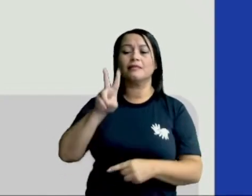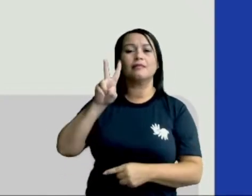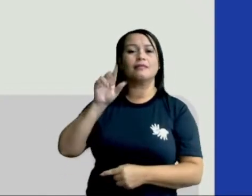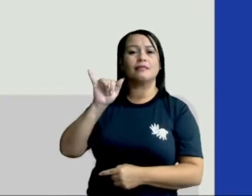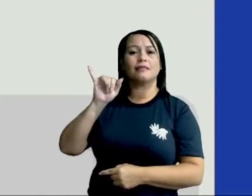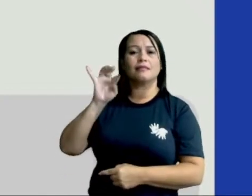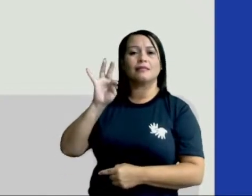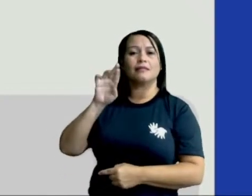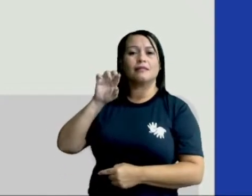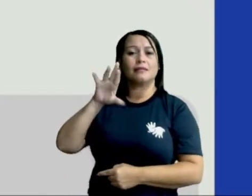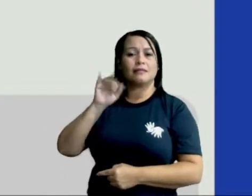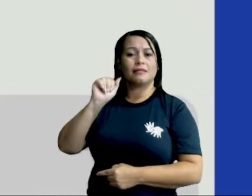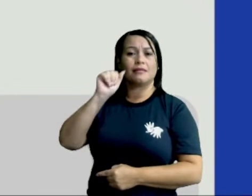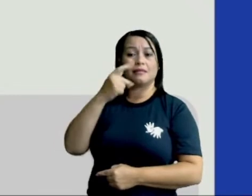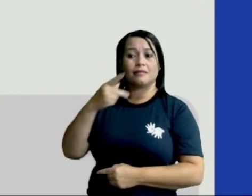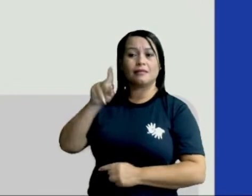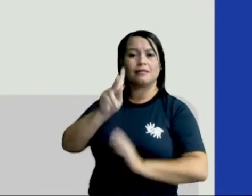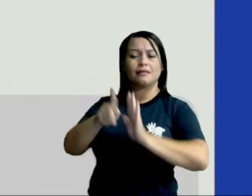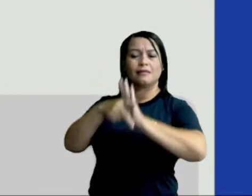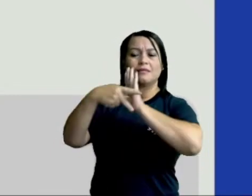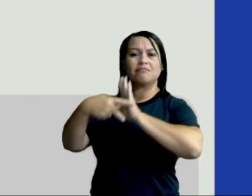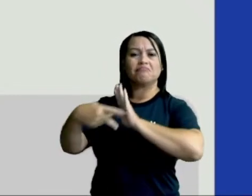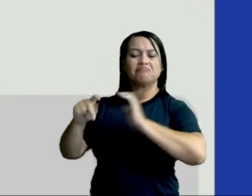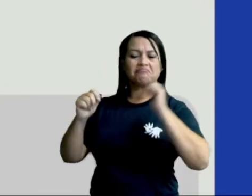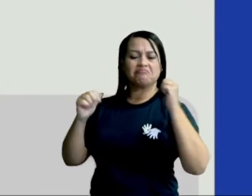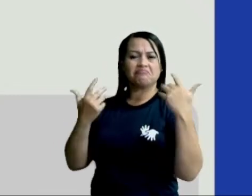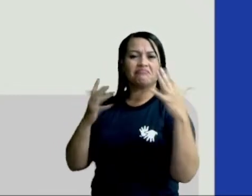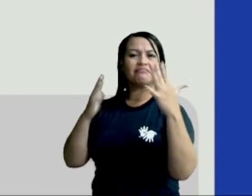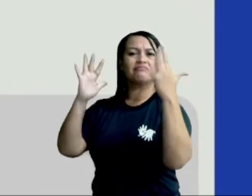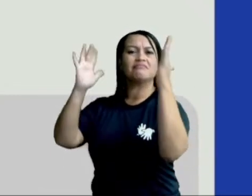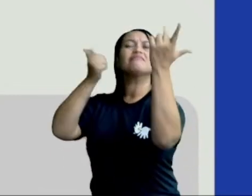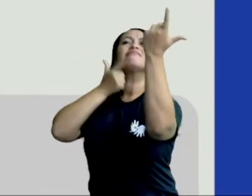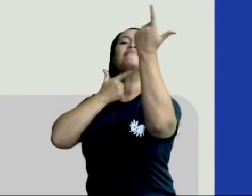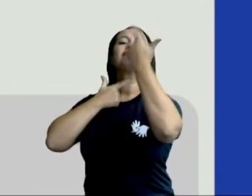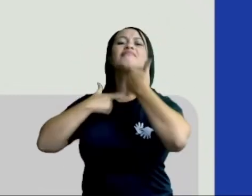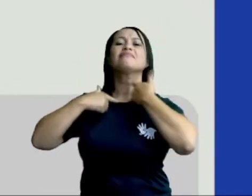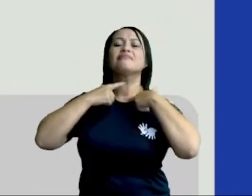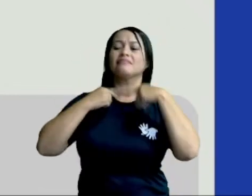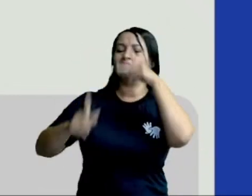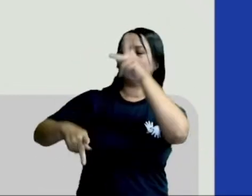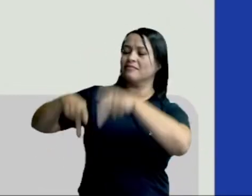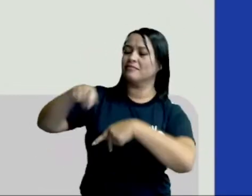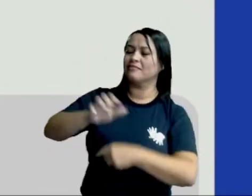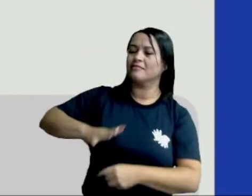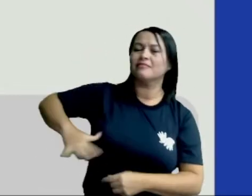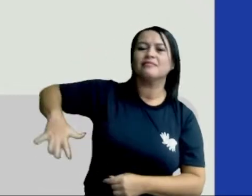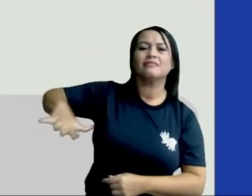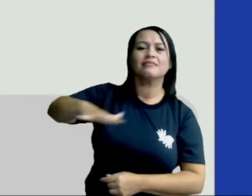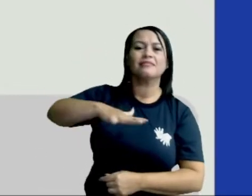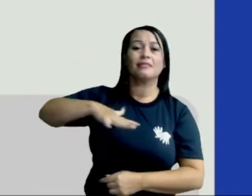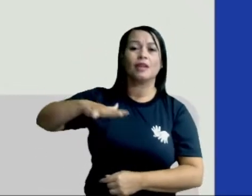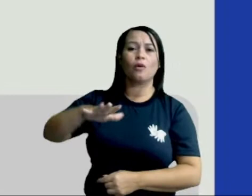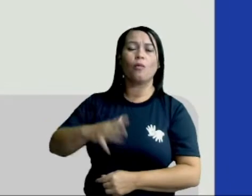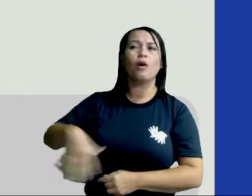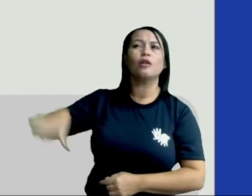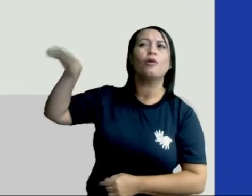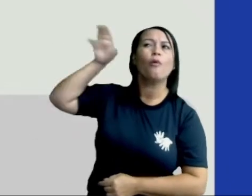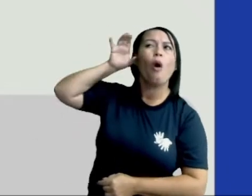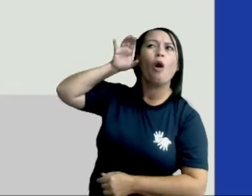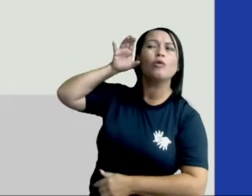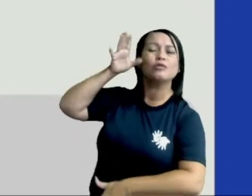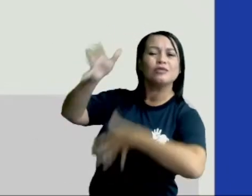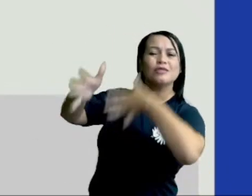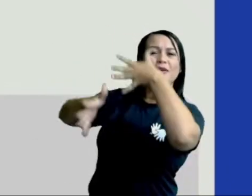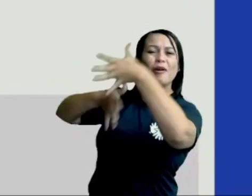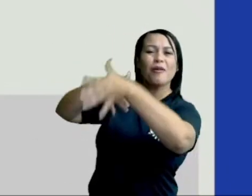Vitória, o nome Deus somente encerra o desejo maior que tem o povo. Quando